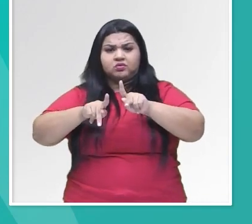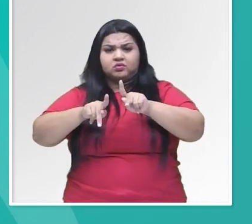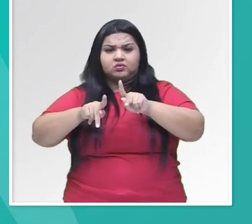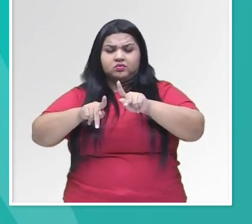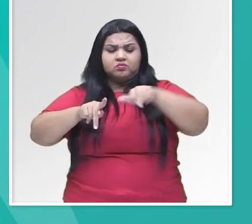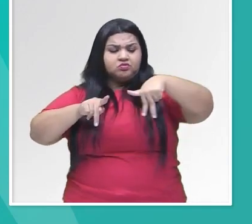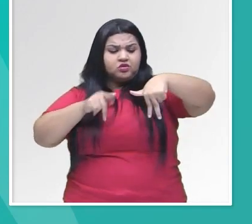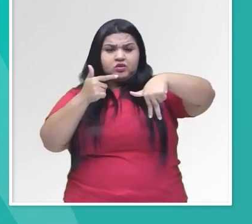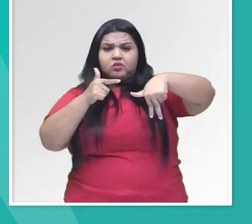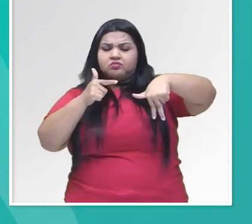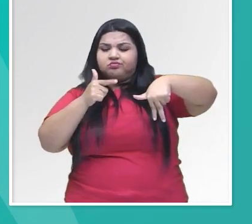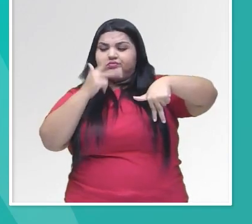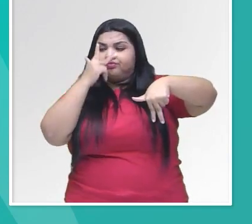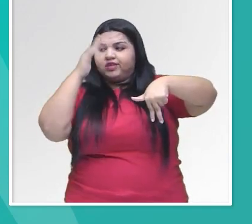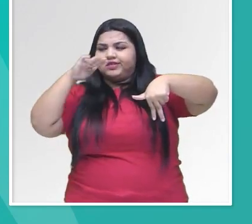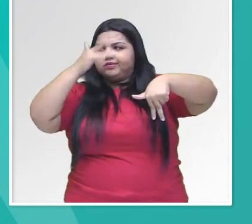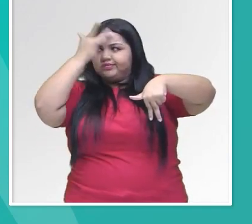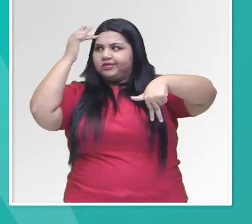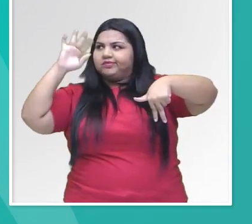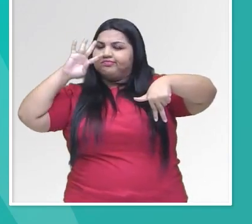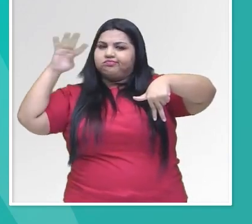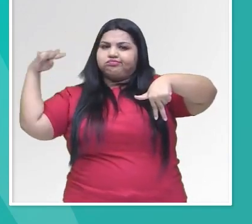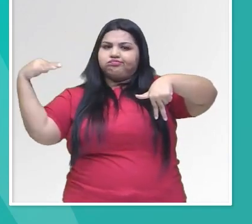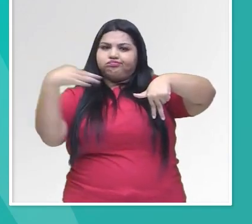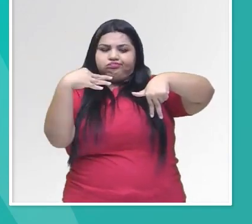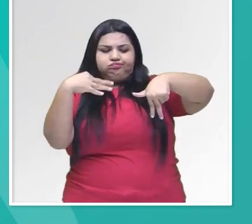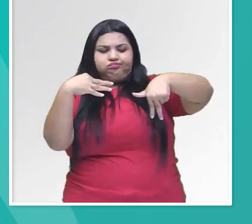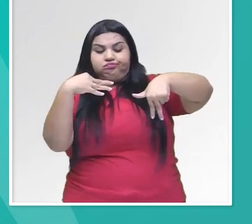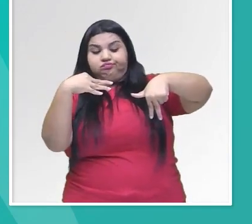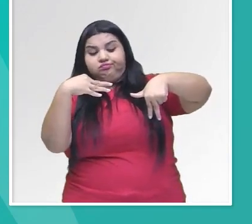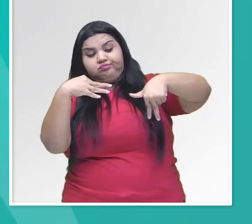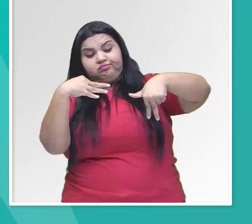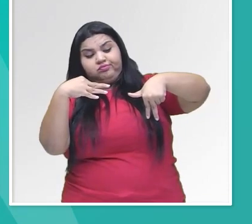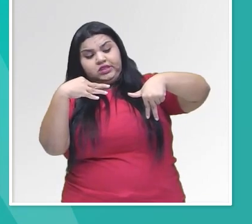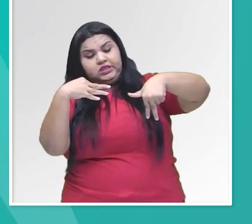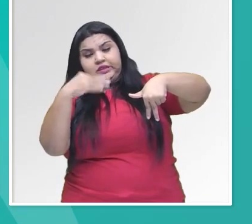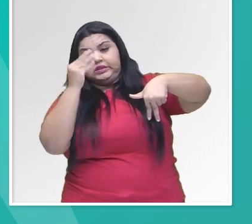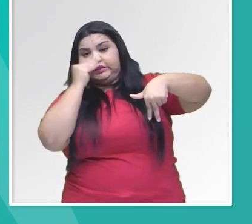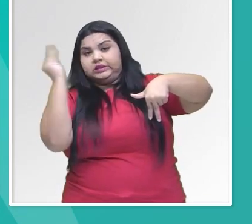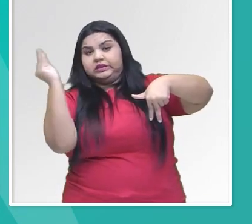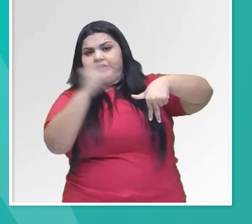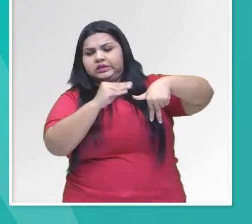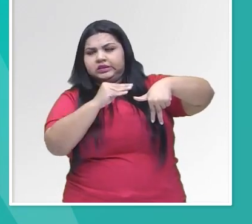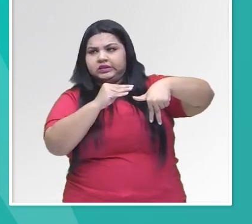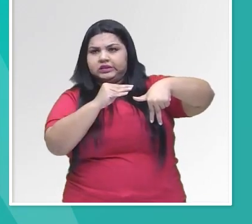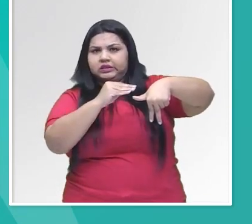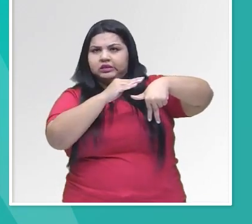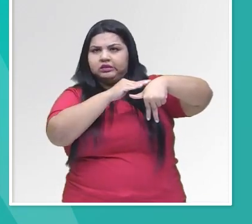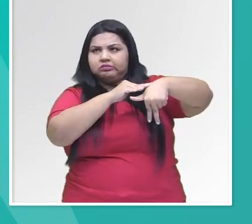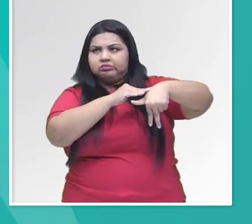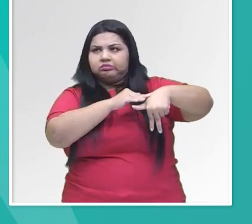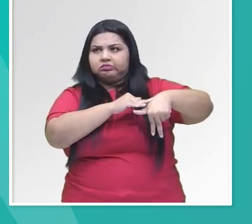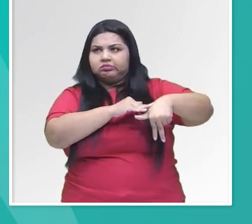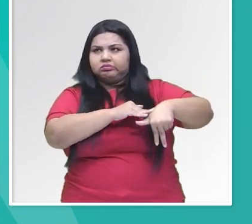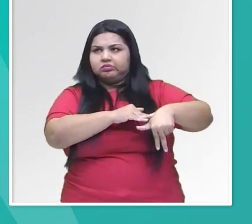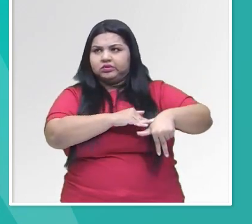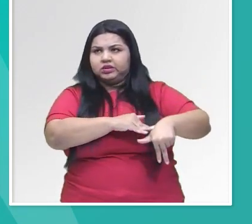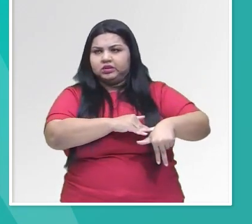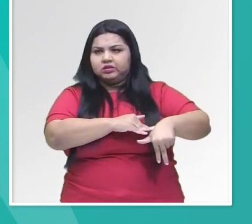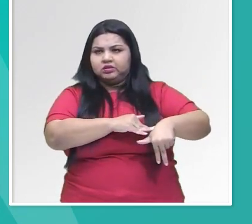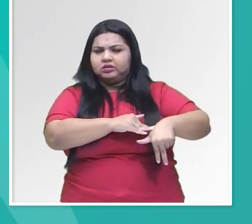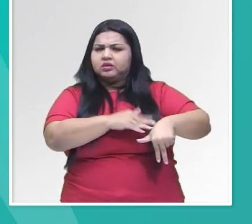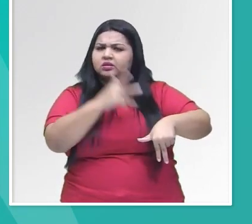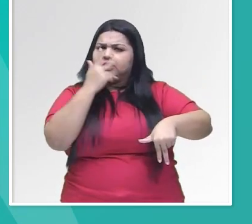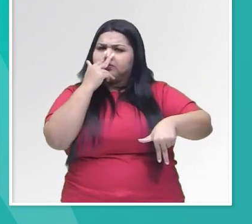seu valor, ela não é escutada, ela não é reconhecida, ela não é vista como um ser